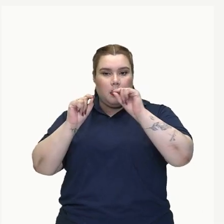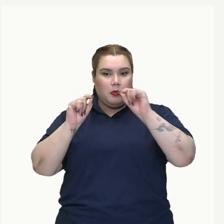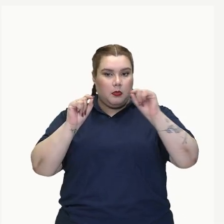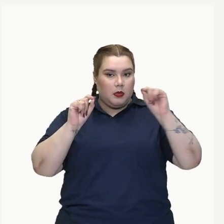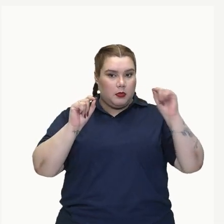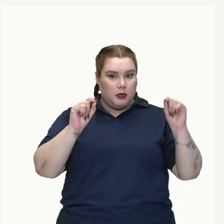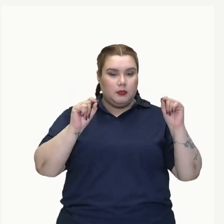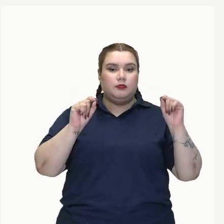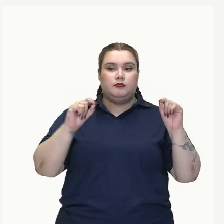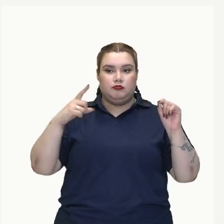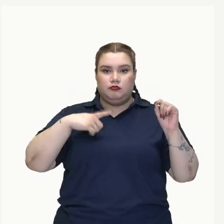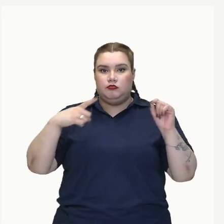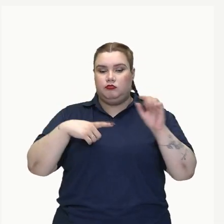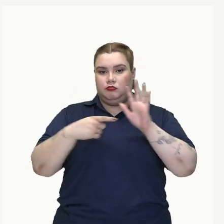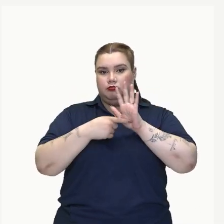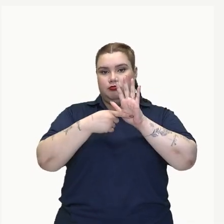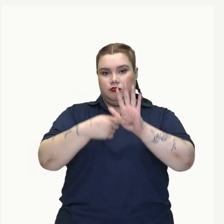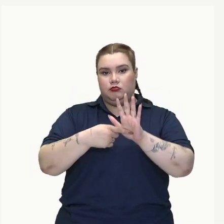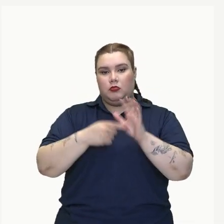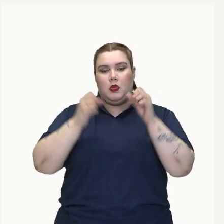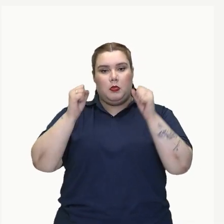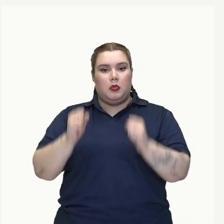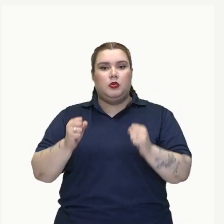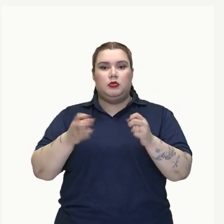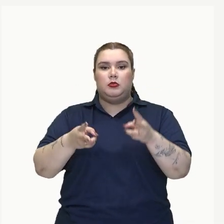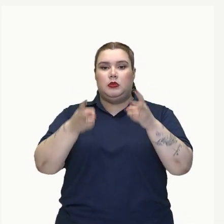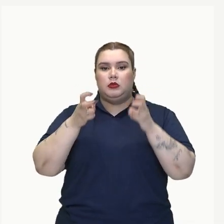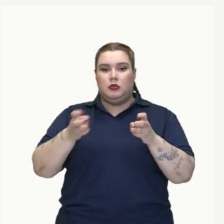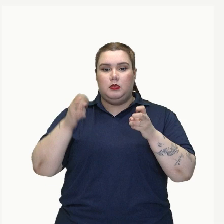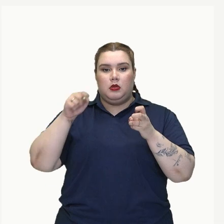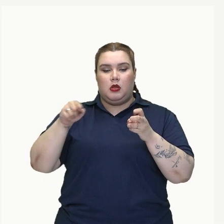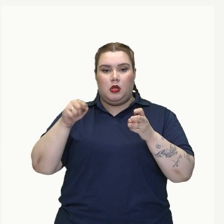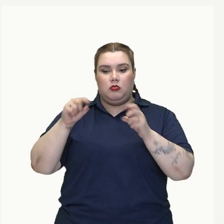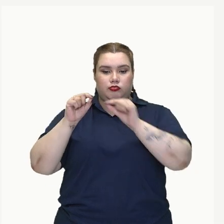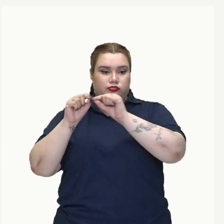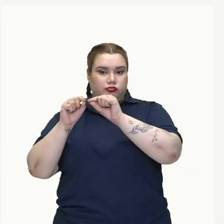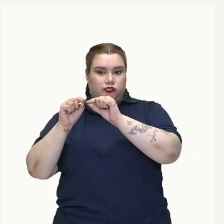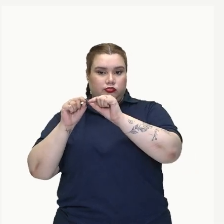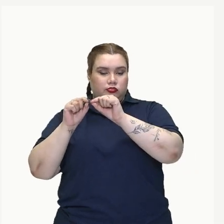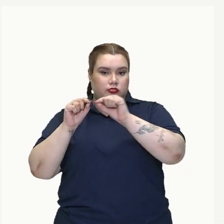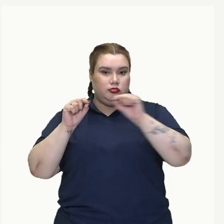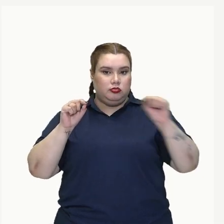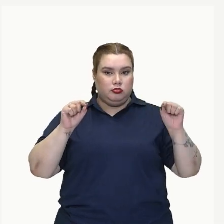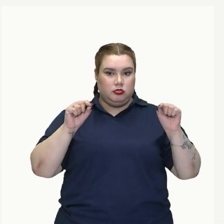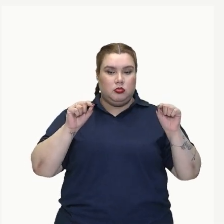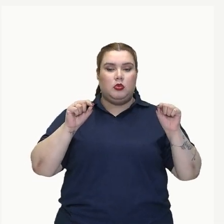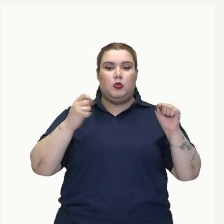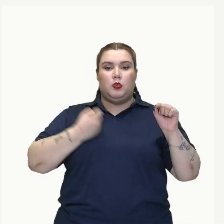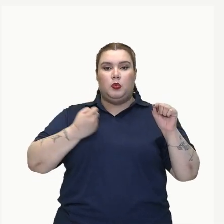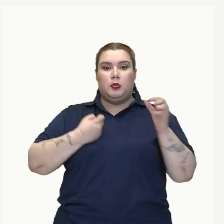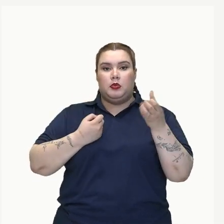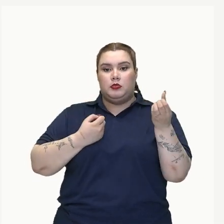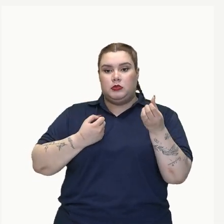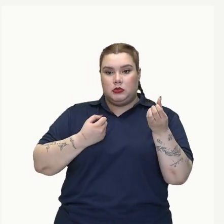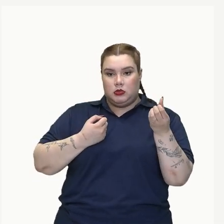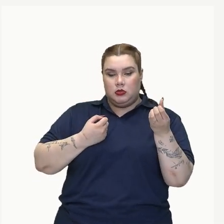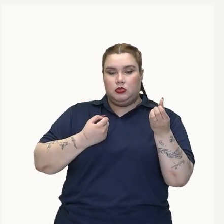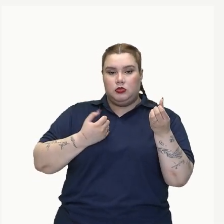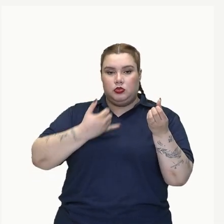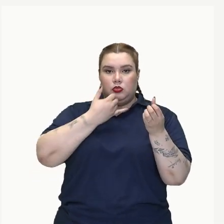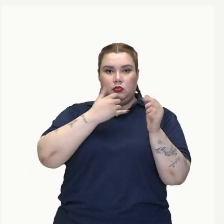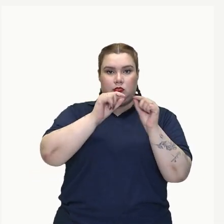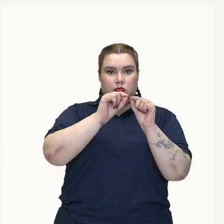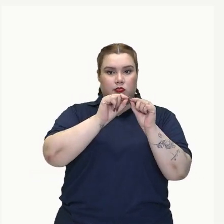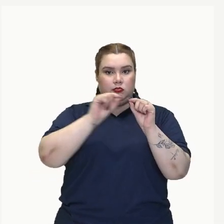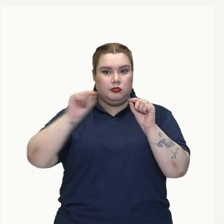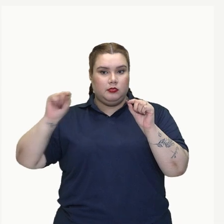horizontal, a gente pode verificar então que a posição dele, ó, é aqui no 6. Então, o segundo número